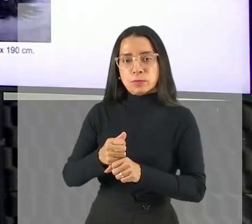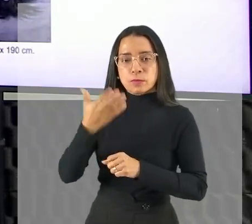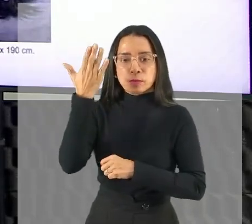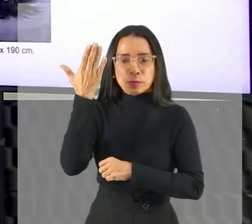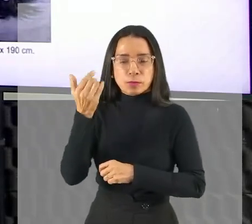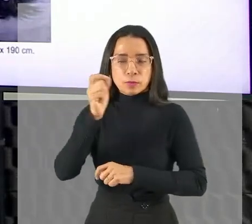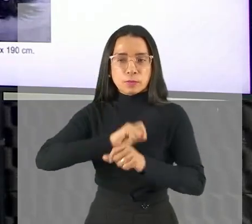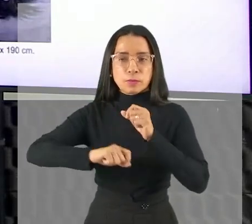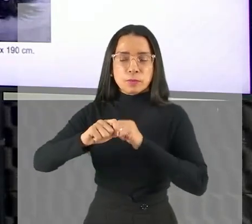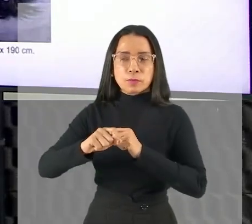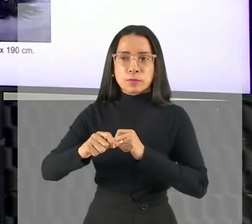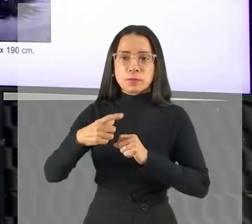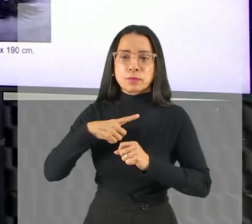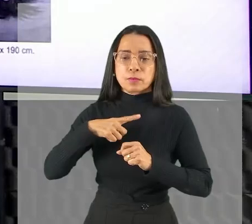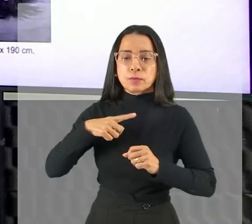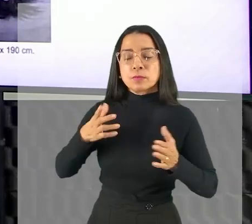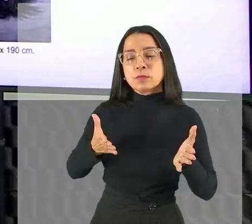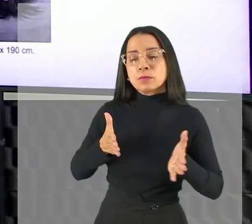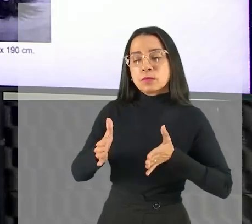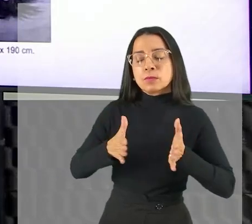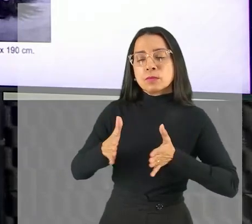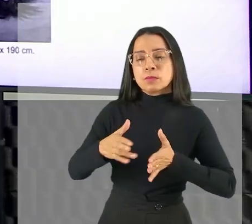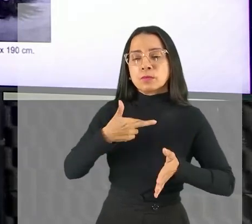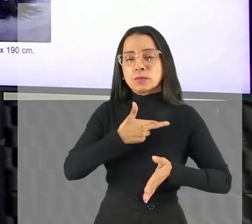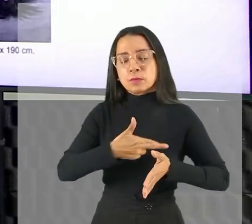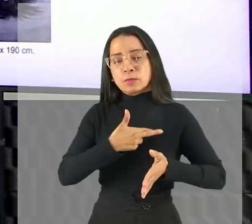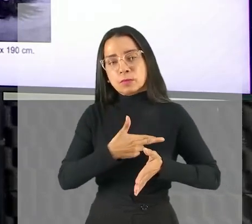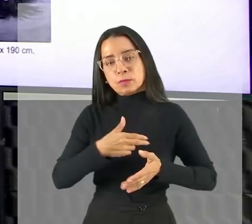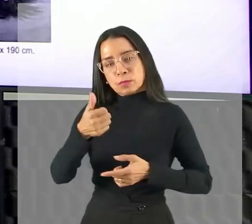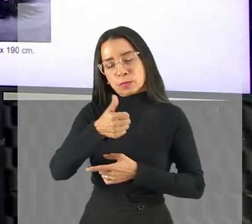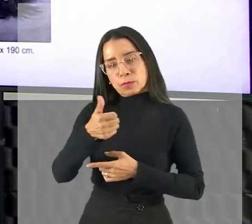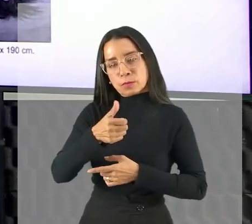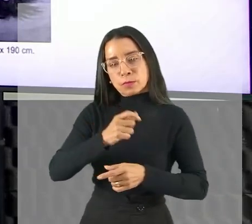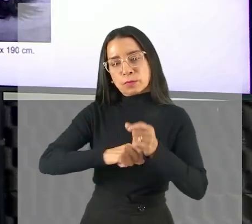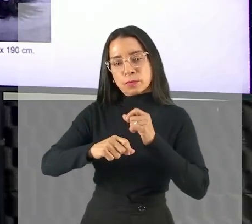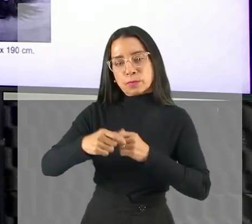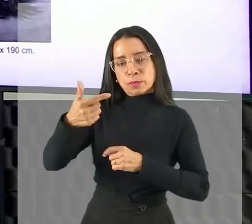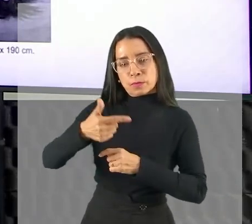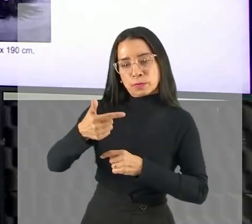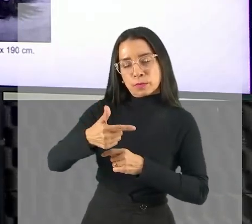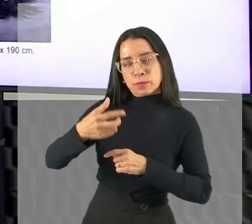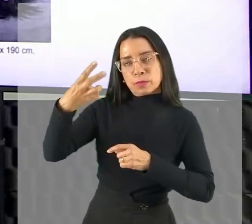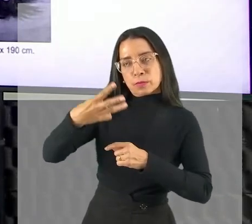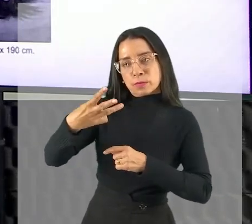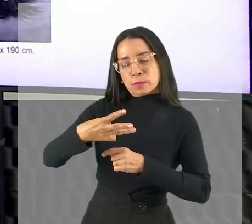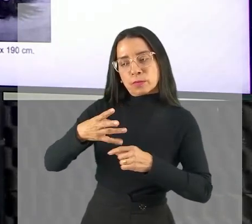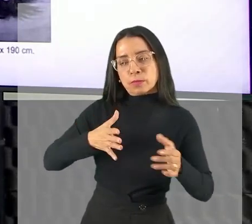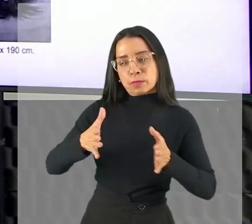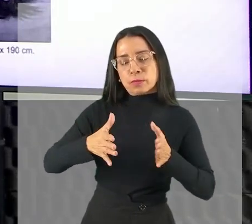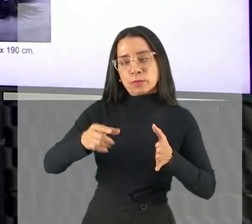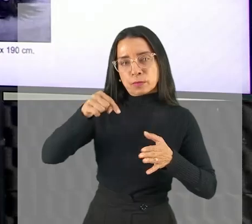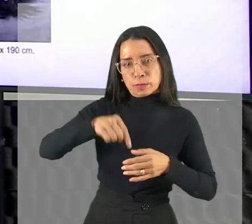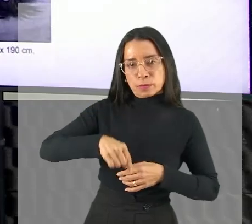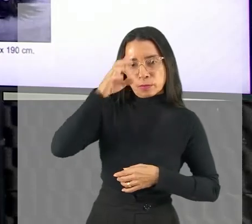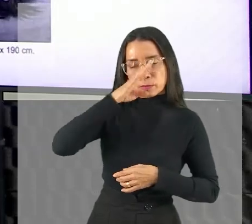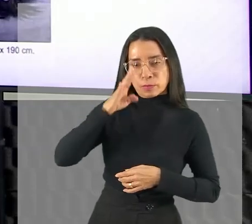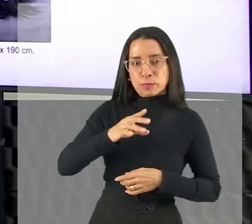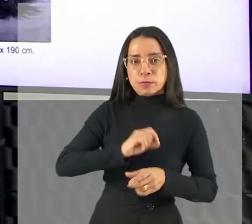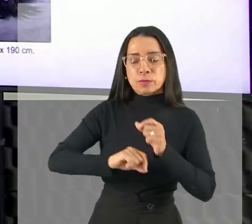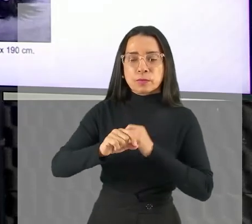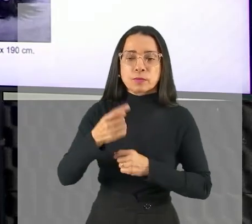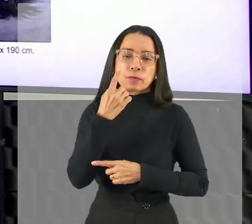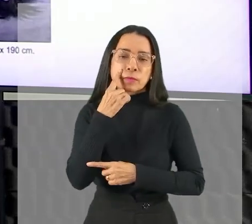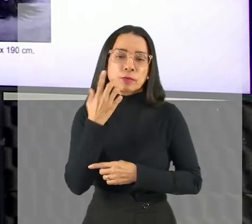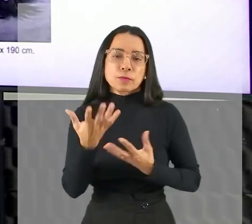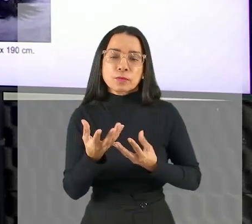uma primeira fase, que é a primeira geração, segunda fase, que é o ultrarromantismo, e a gente tem a terceira fase. Aqui no Brasil, a gente vê